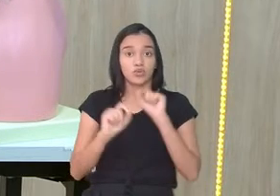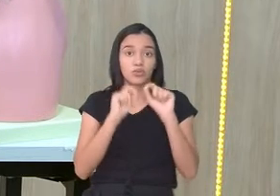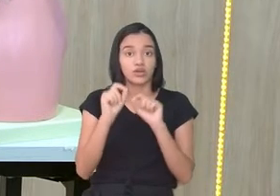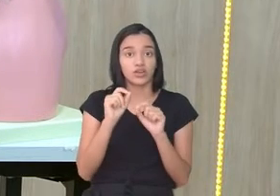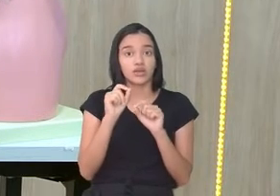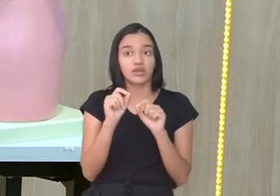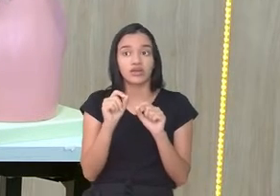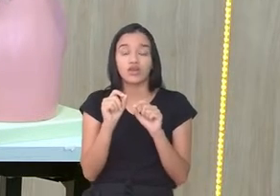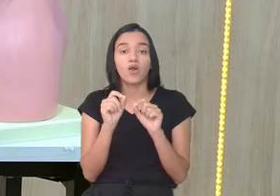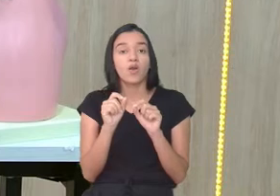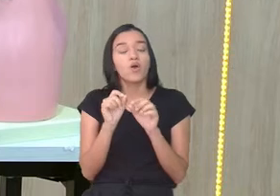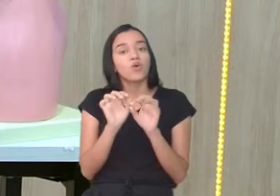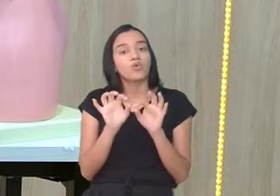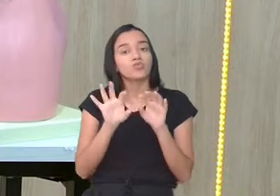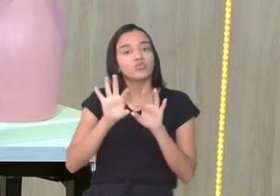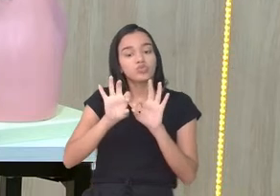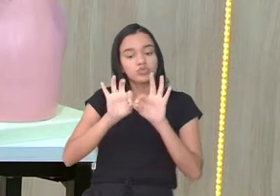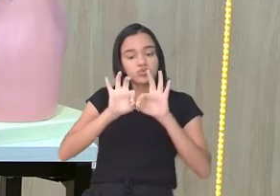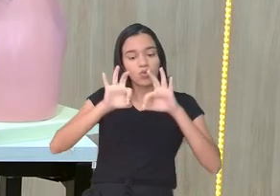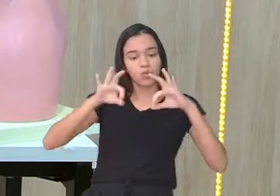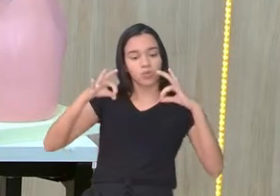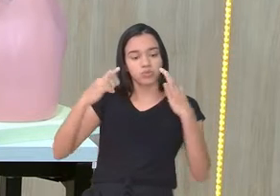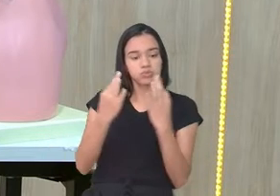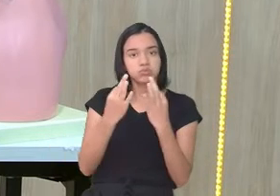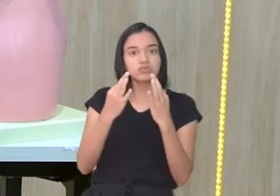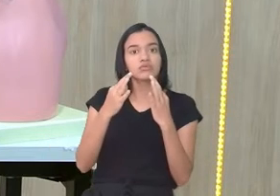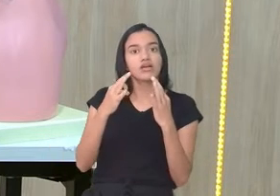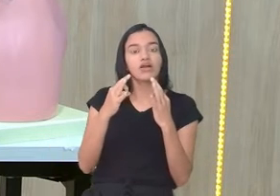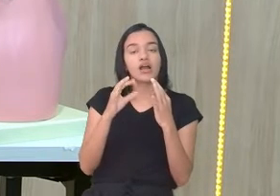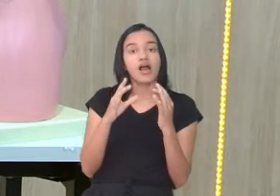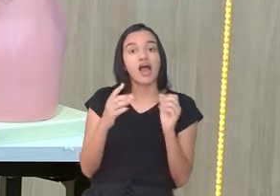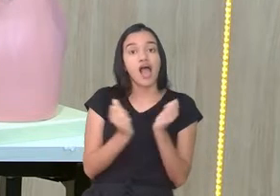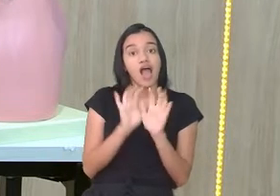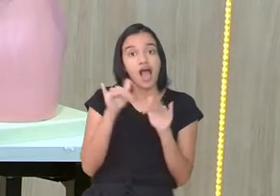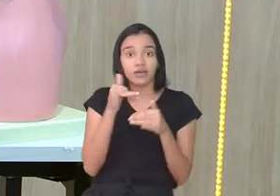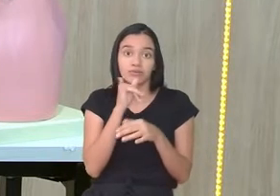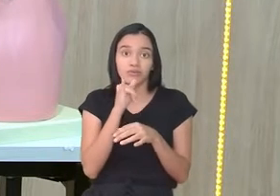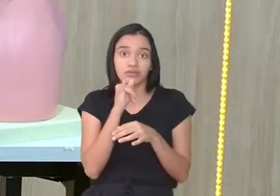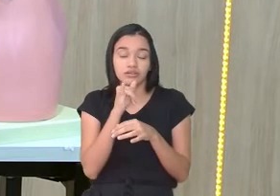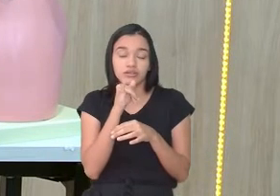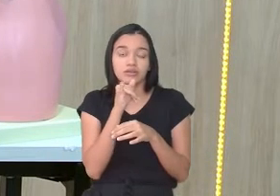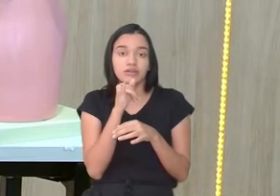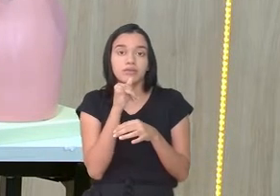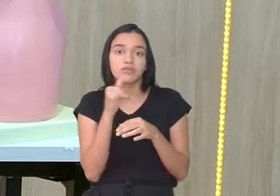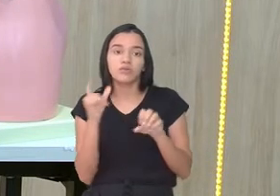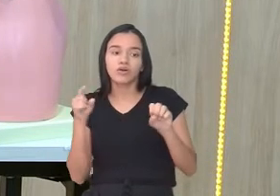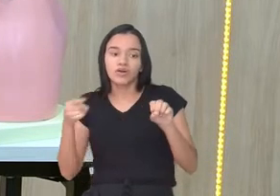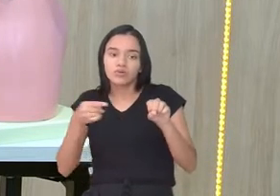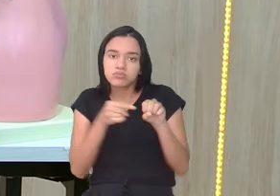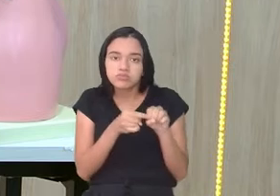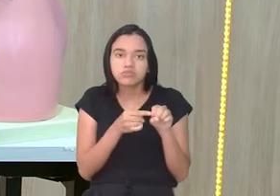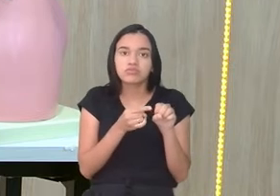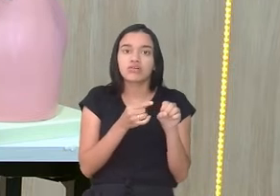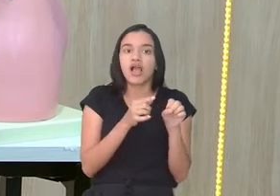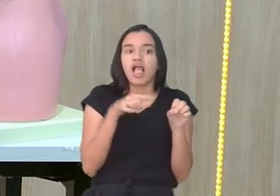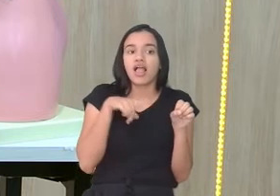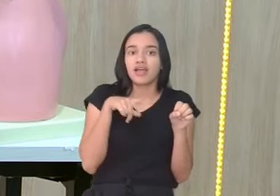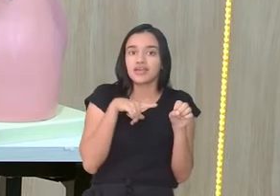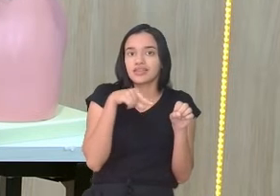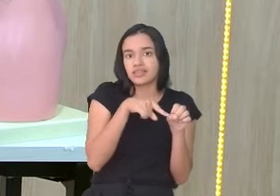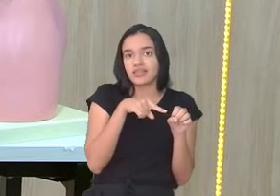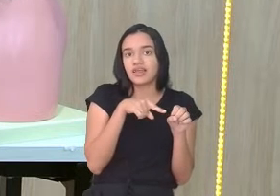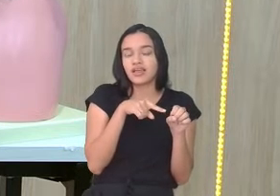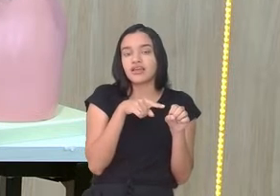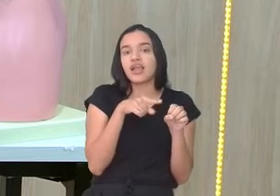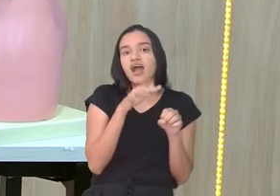através deles que vai encontrar, quando se encontrar com o espermatozoide, então vai ocorrer a fecundação. Então,